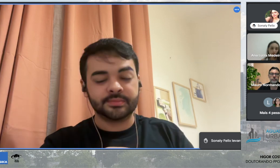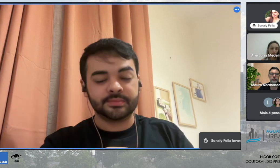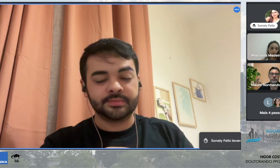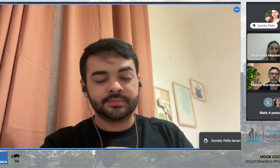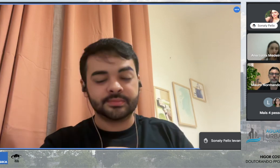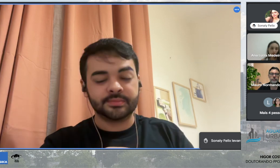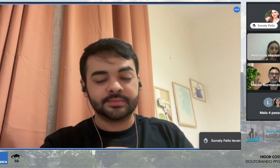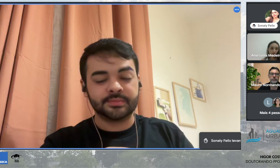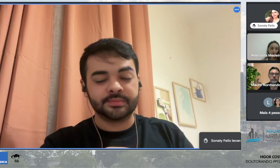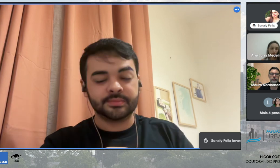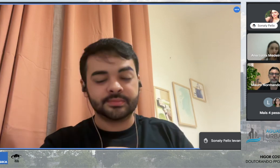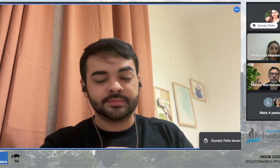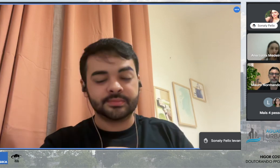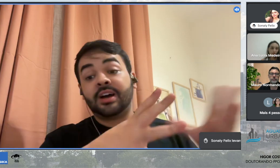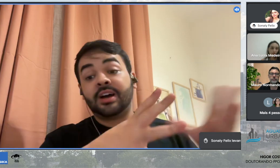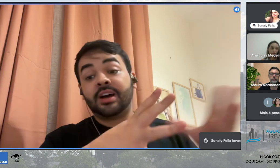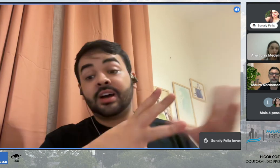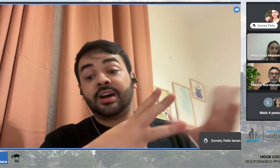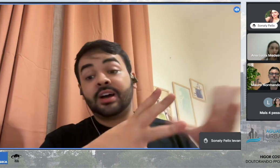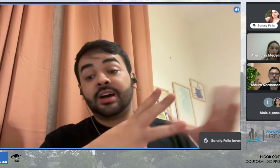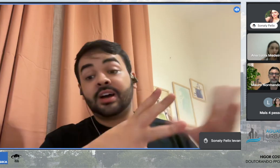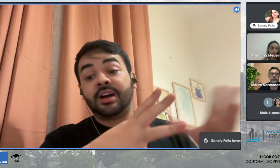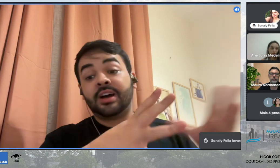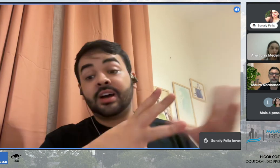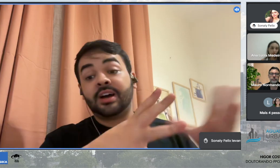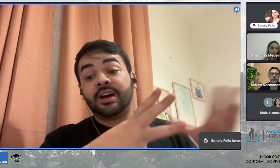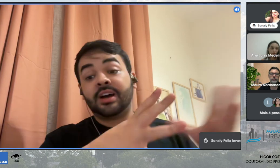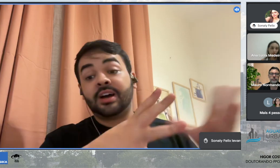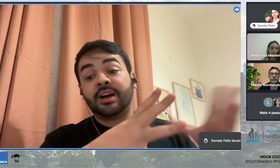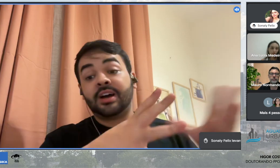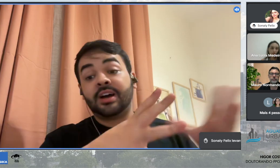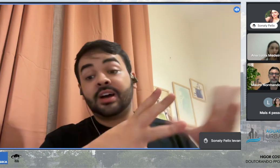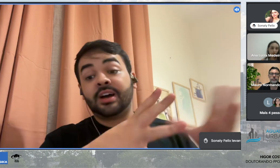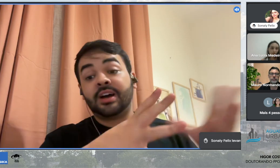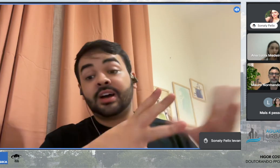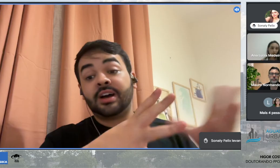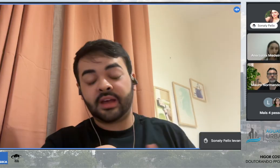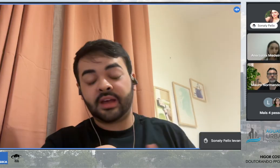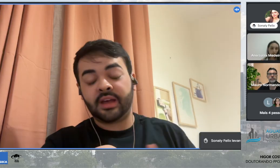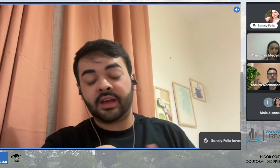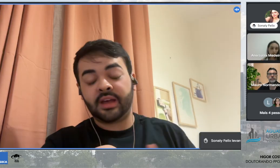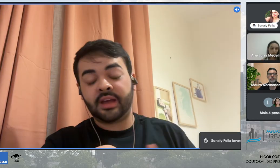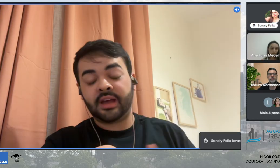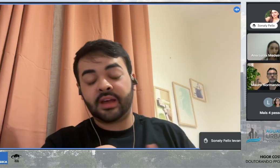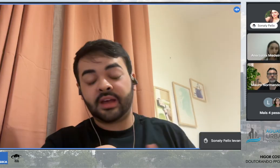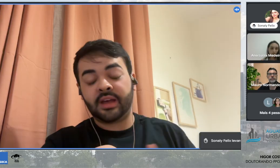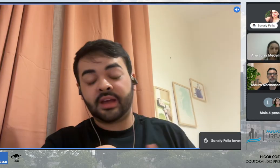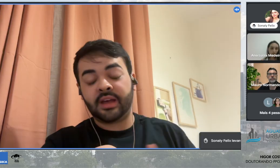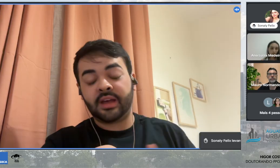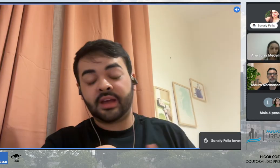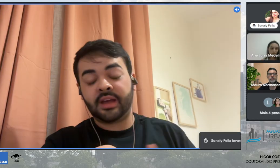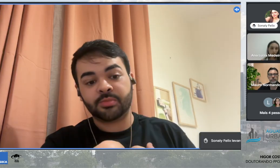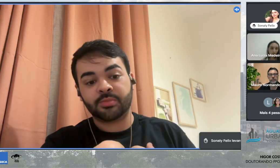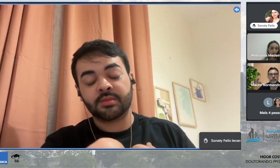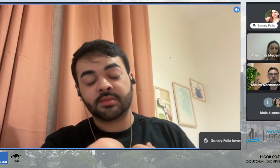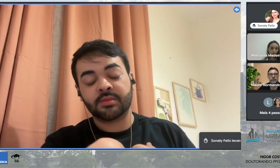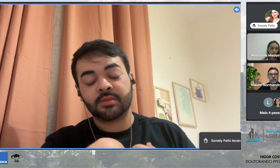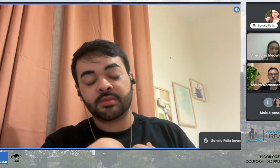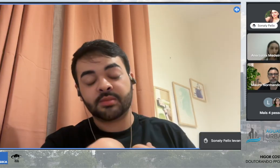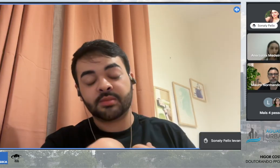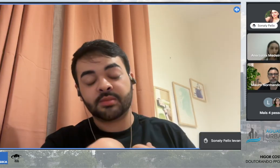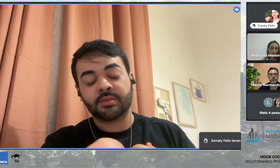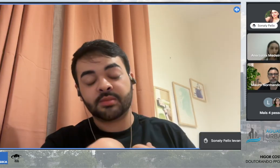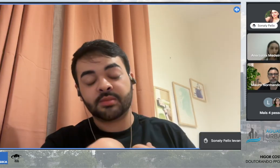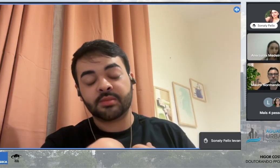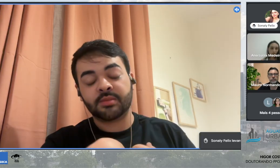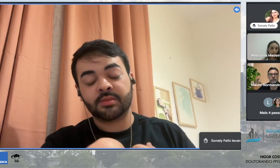modelo. Então, a gente não faz, geralmente, eu não consigo. Que é um problema também. Eu acho que seria interessante se o modelo permitisse para a gente, por exemplo,